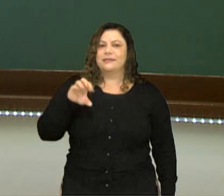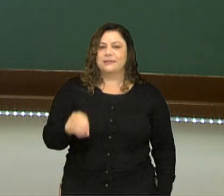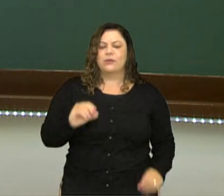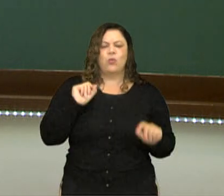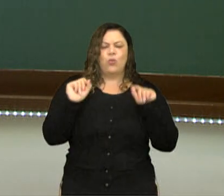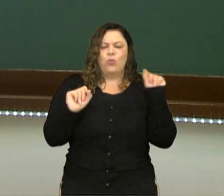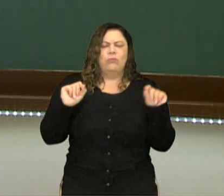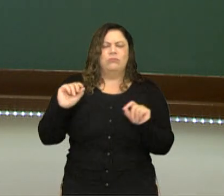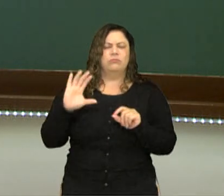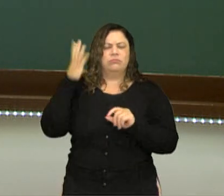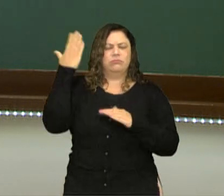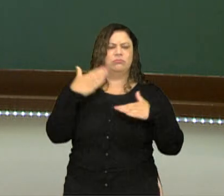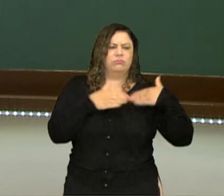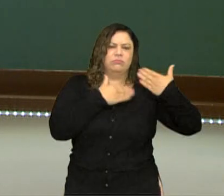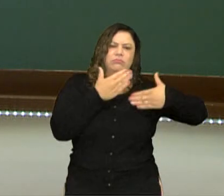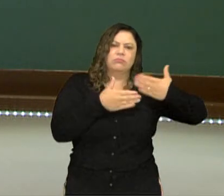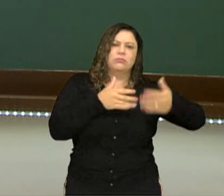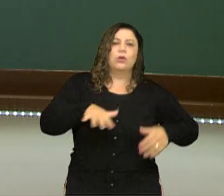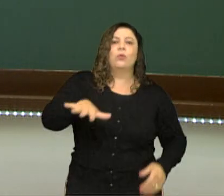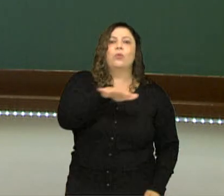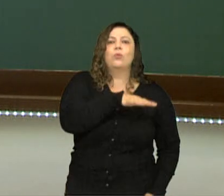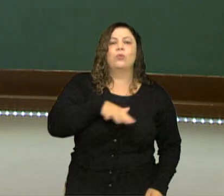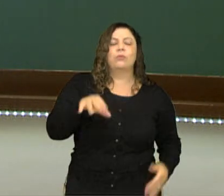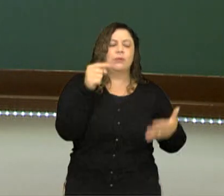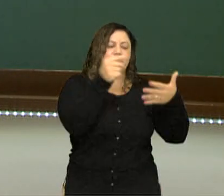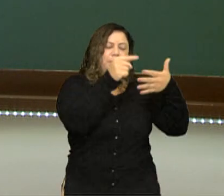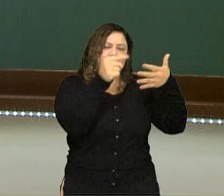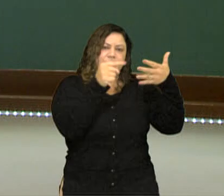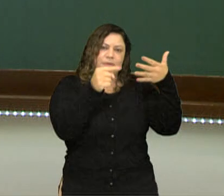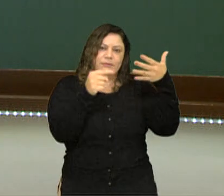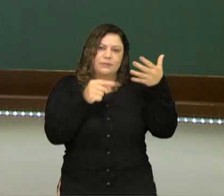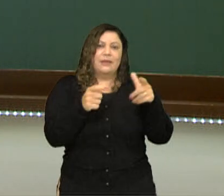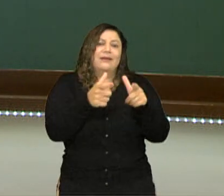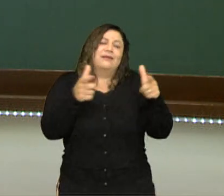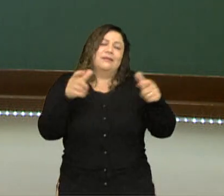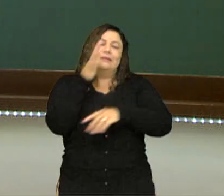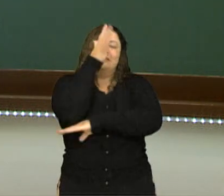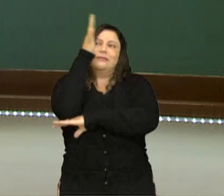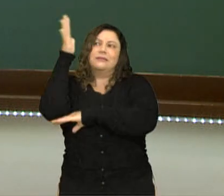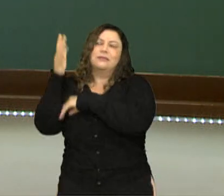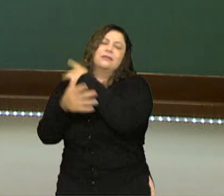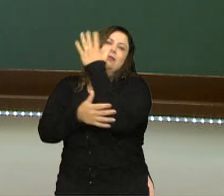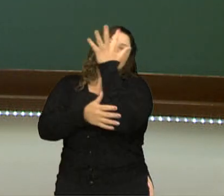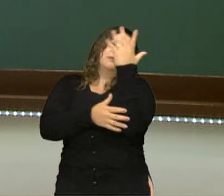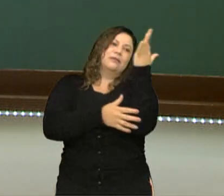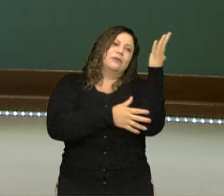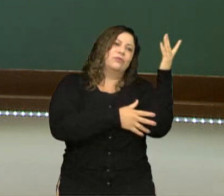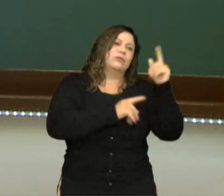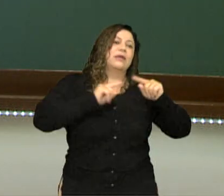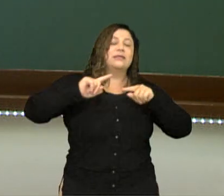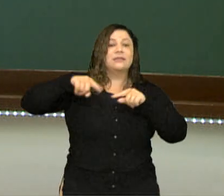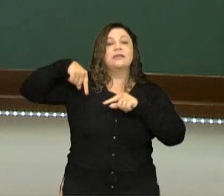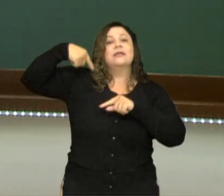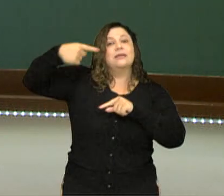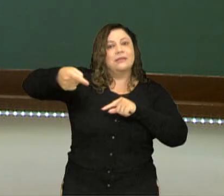de um espaço ali que tinha determinados elementos, na sua maioria naturais, né? e depois ele passa a ter ali elementos que